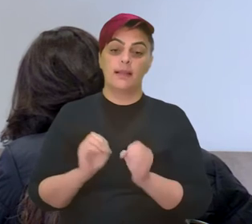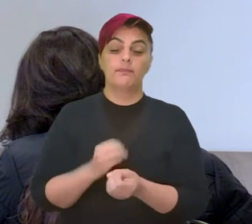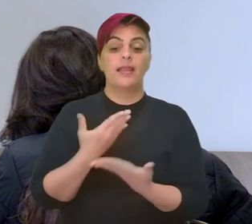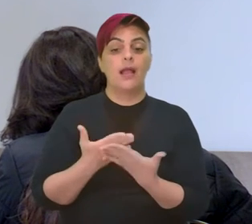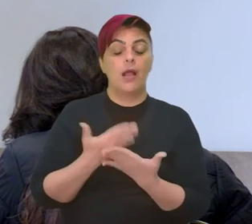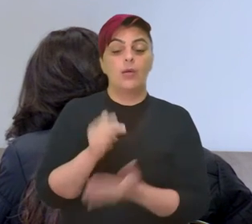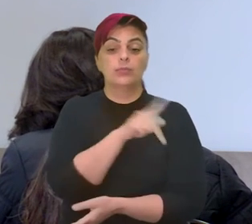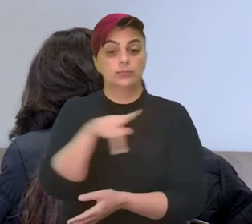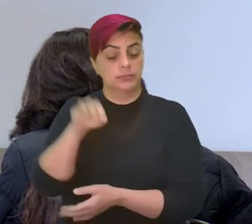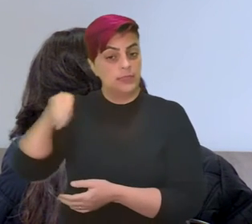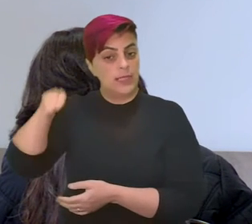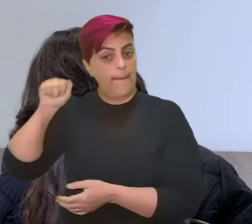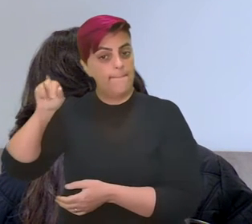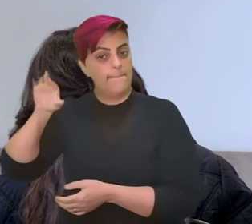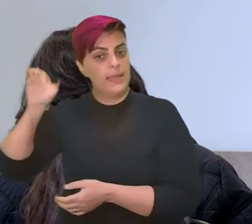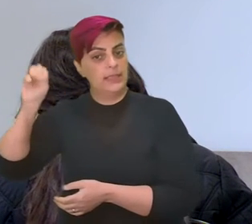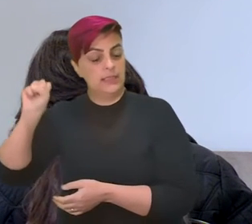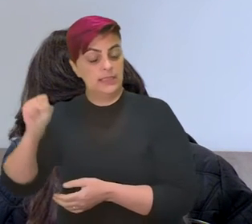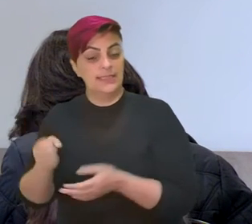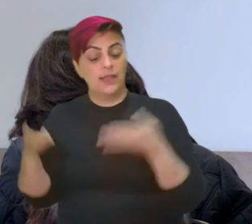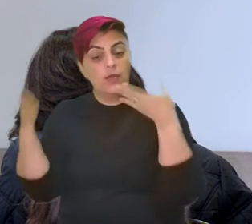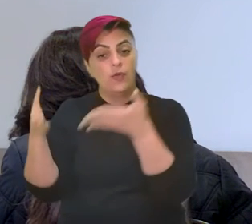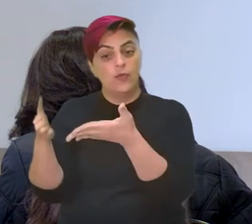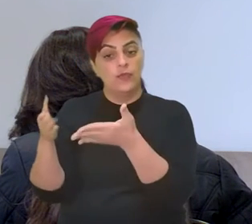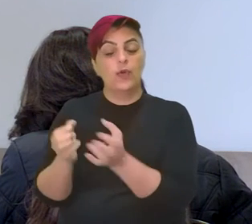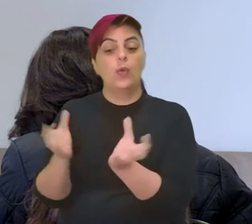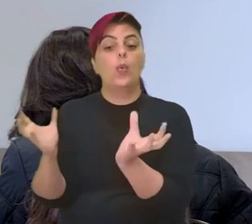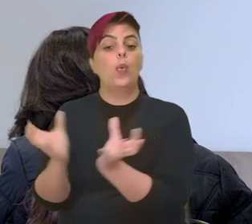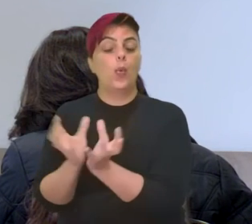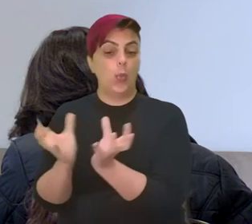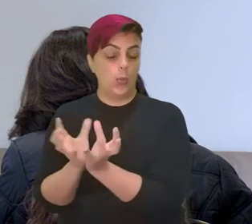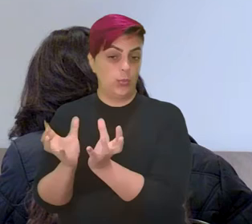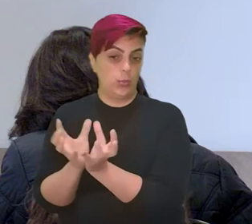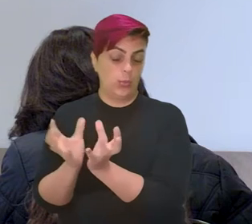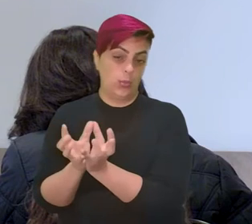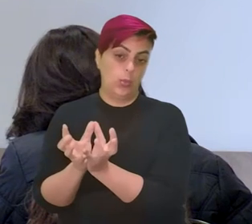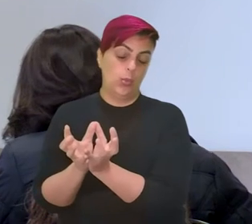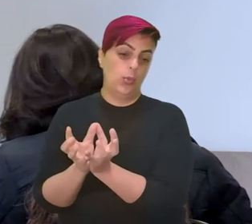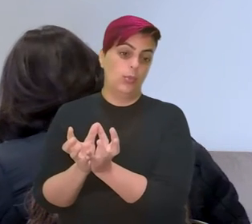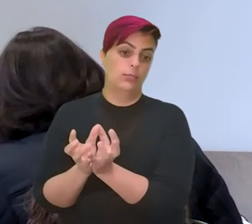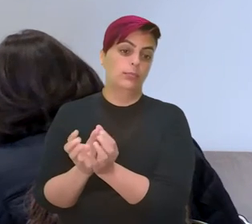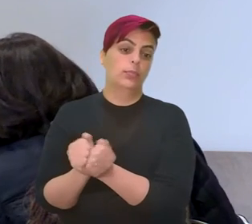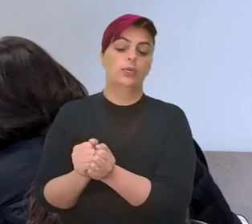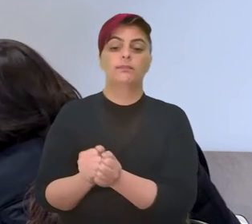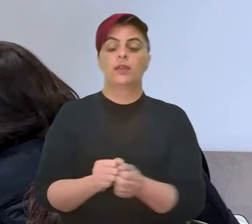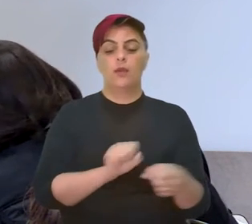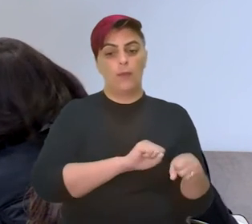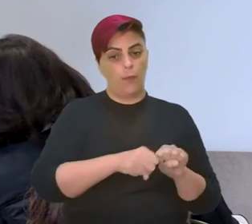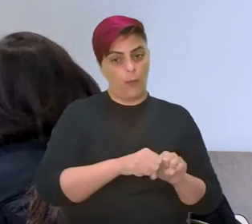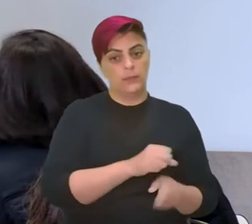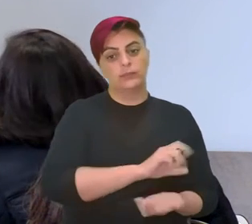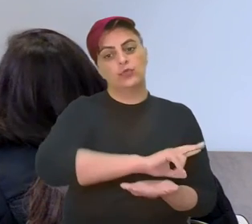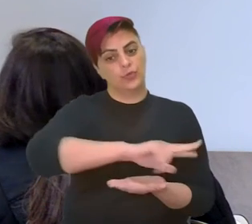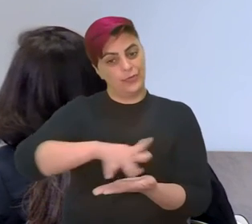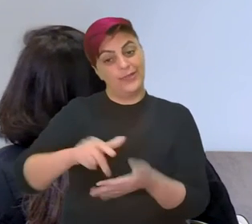Marisa Perano, que se volta especialmente para um público não especializado, apesar de que o público aqui também é de mestres e professores.